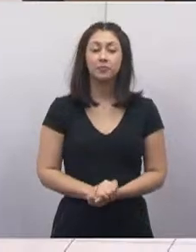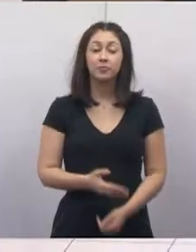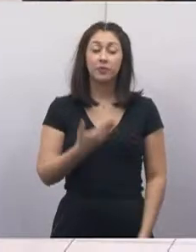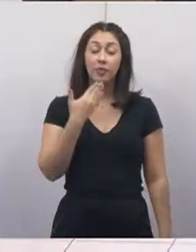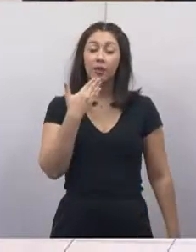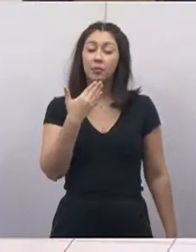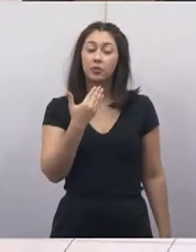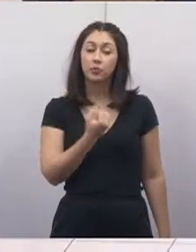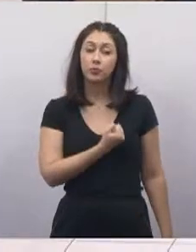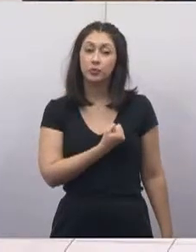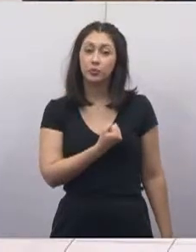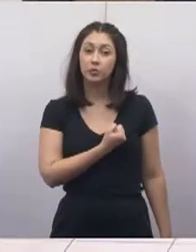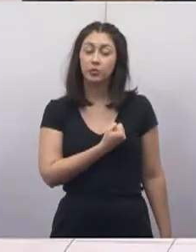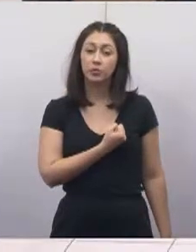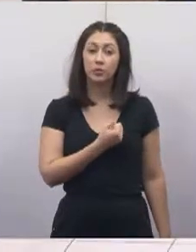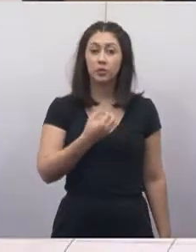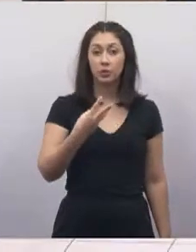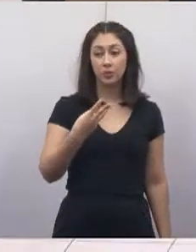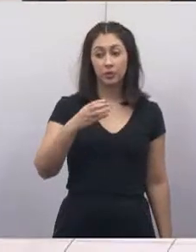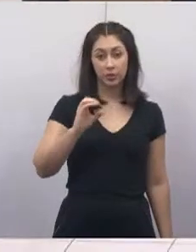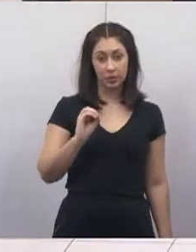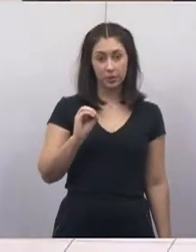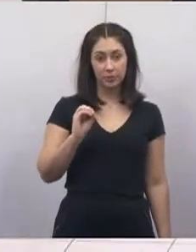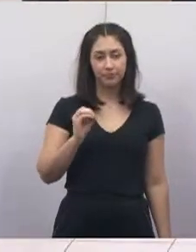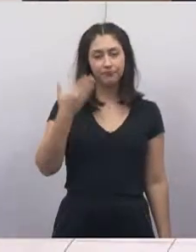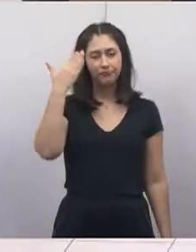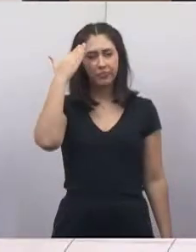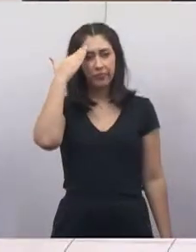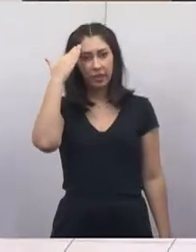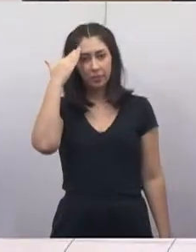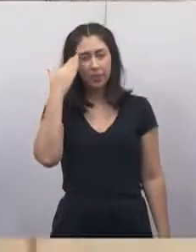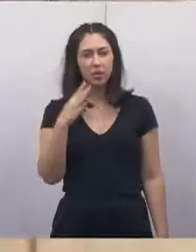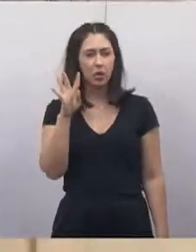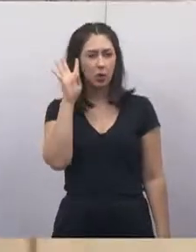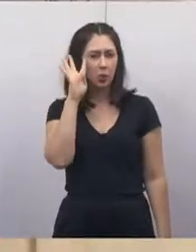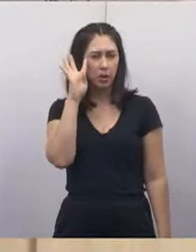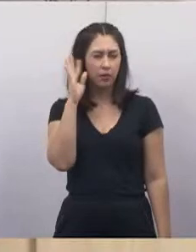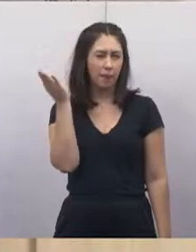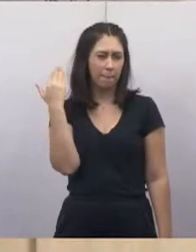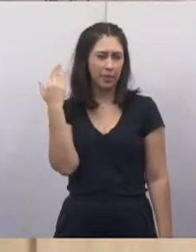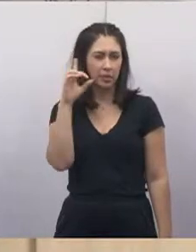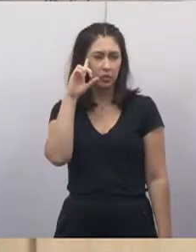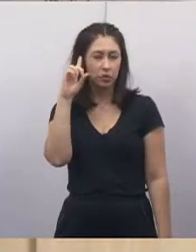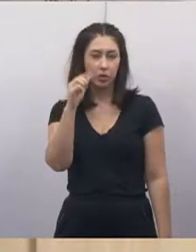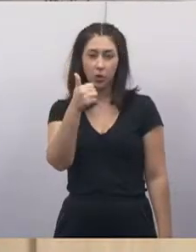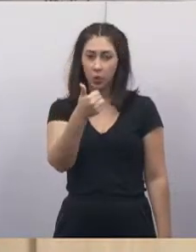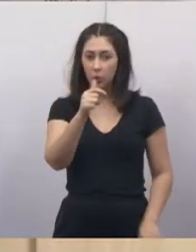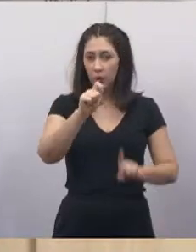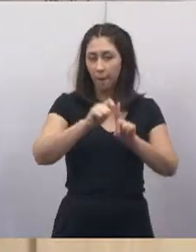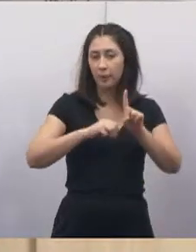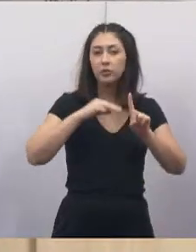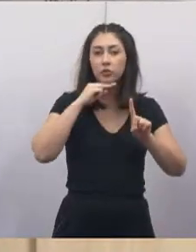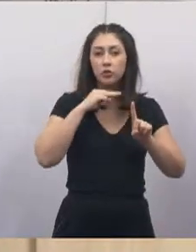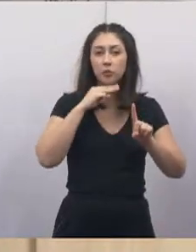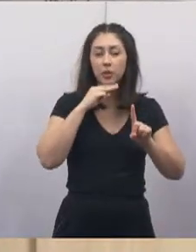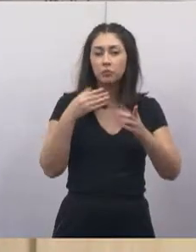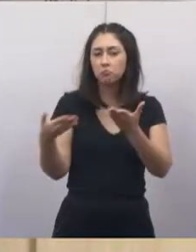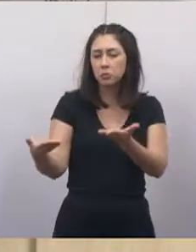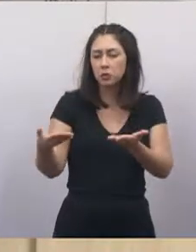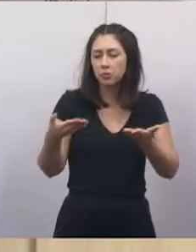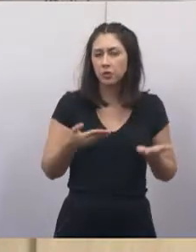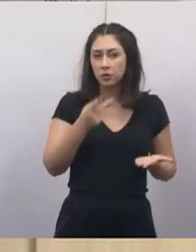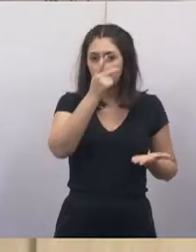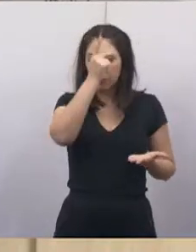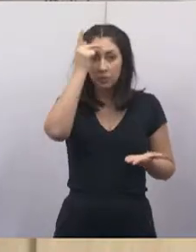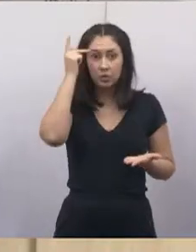Pedido de informação número 30. Considerando que na última quarta-feira, dia 1º de março, o atendimento às pessoas